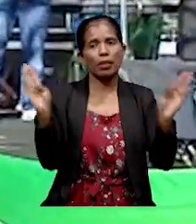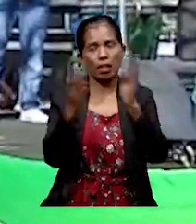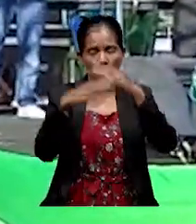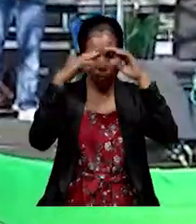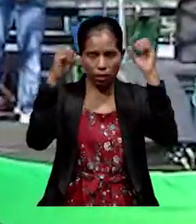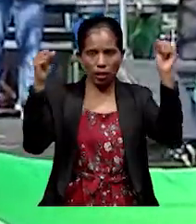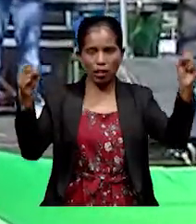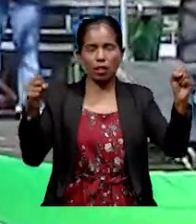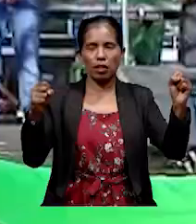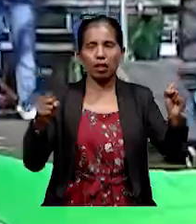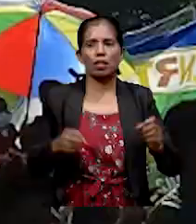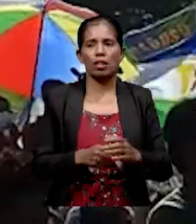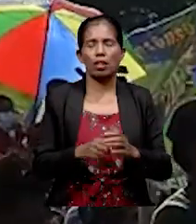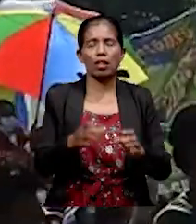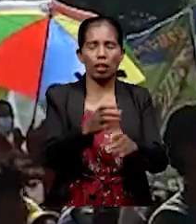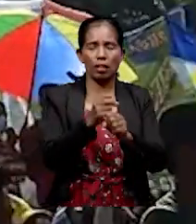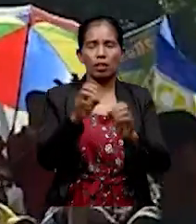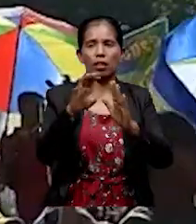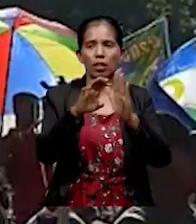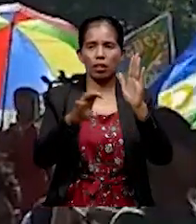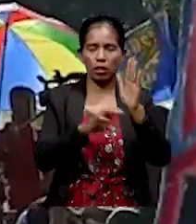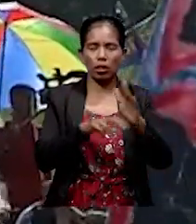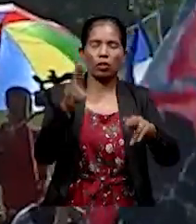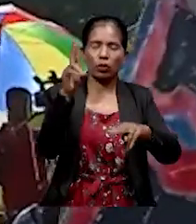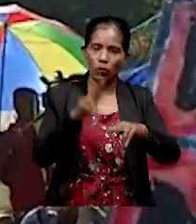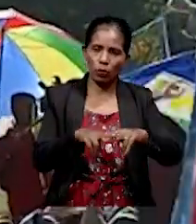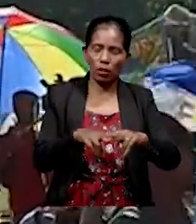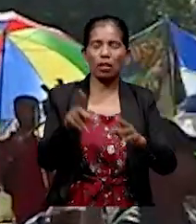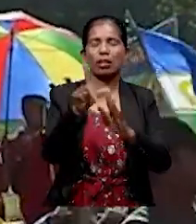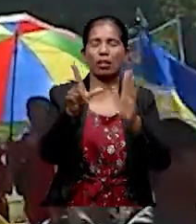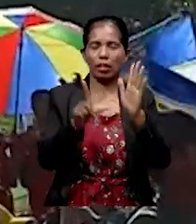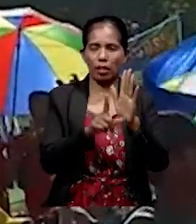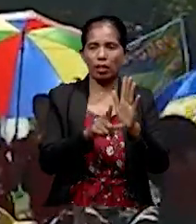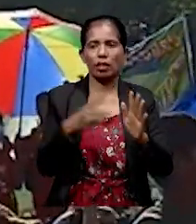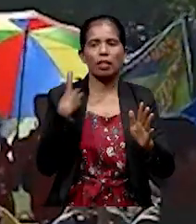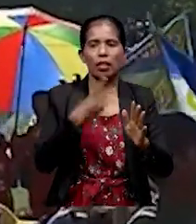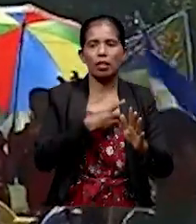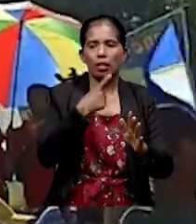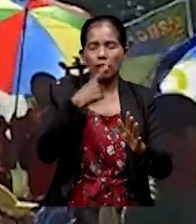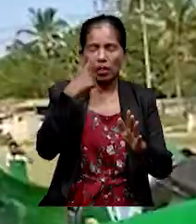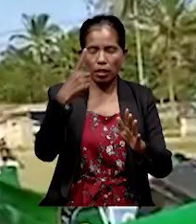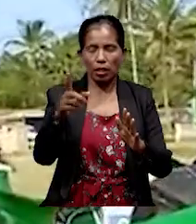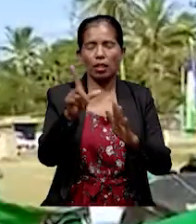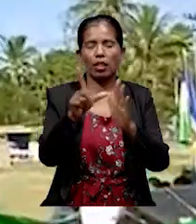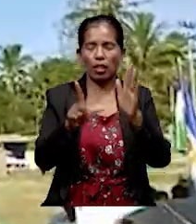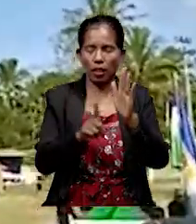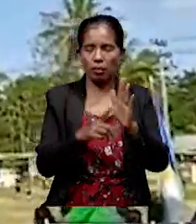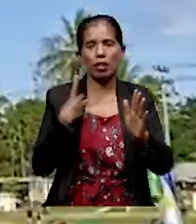a Constituição, tudo te falei, ele tem. E também a cada Constituição, uma que tinha